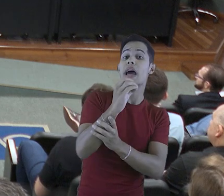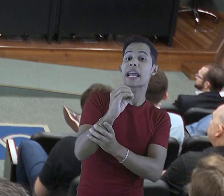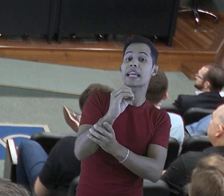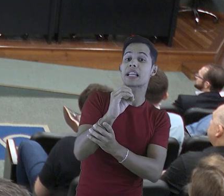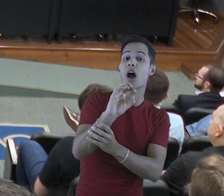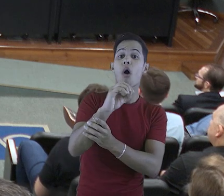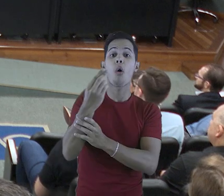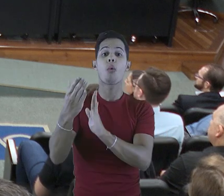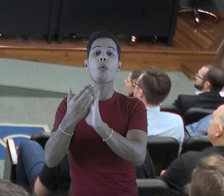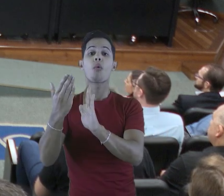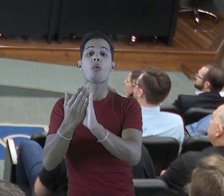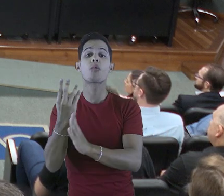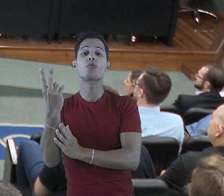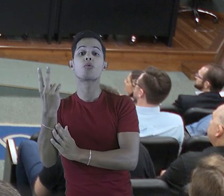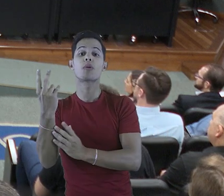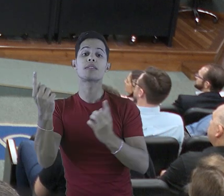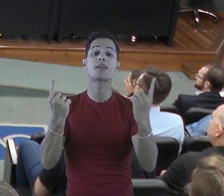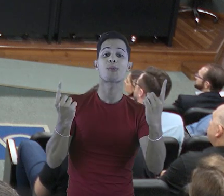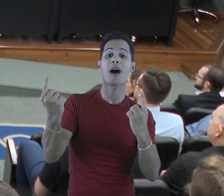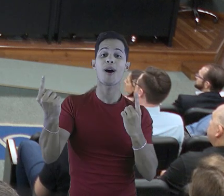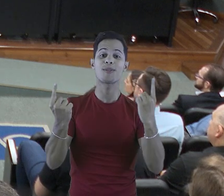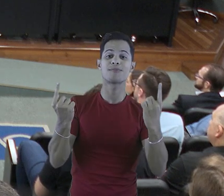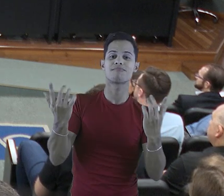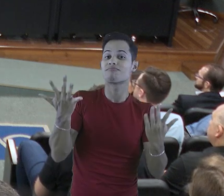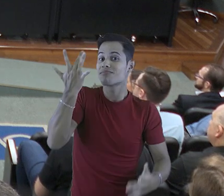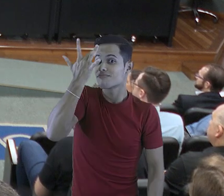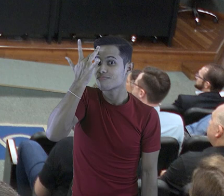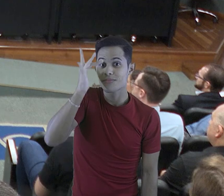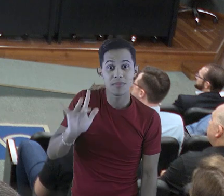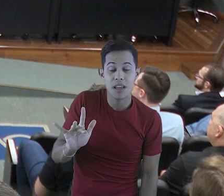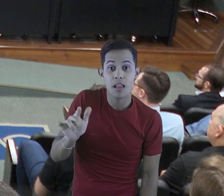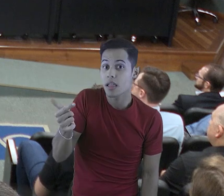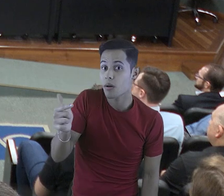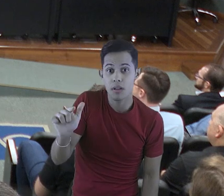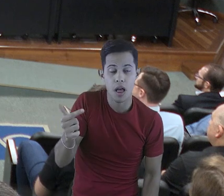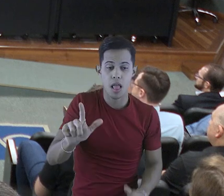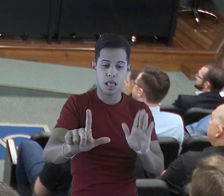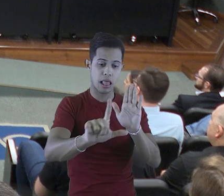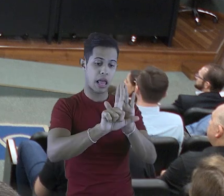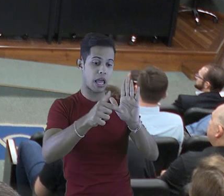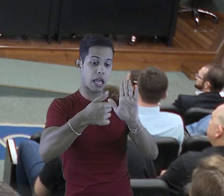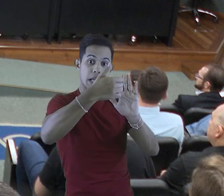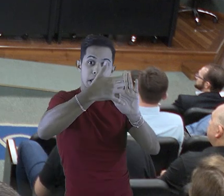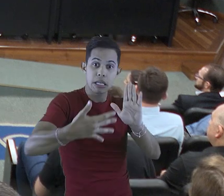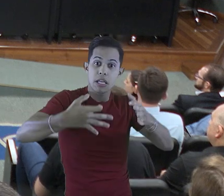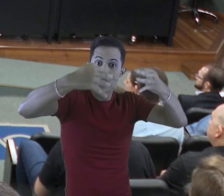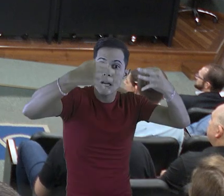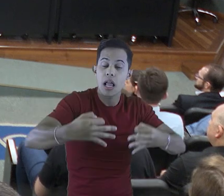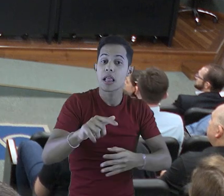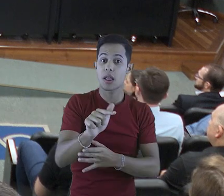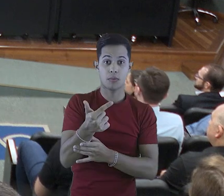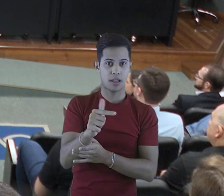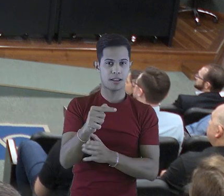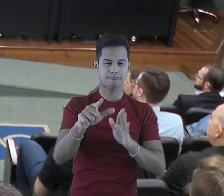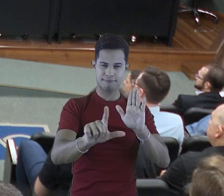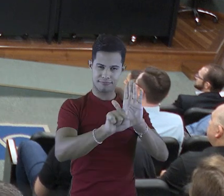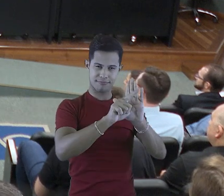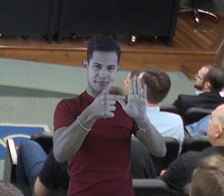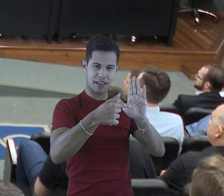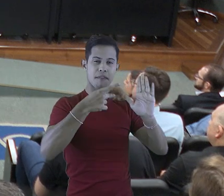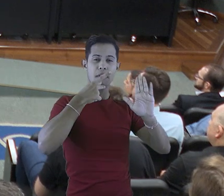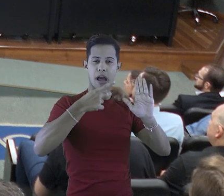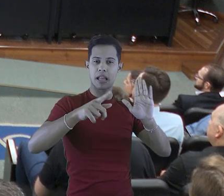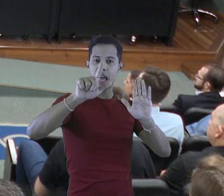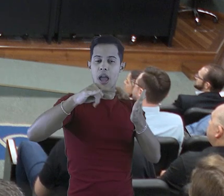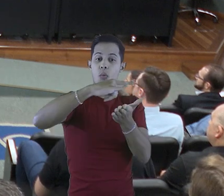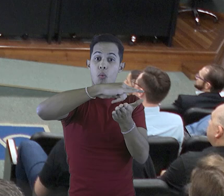relatório? A NPD ainda não disse. E a lei não diz. A lei diz que é um documento do controlador, vocês vão ver isso daqui a pouco, que é um